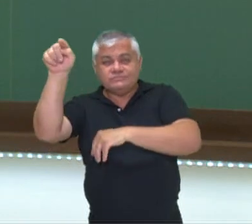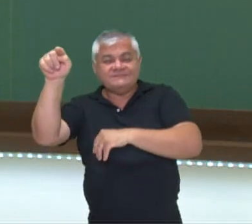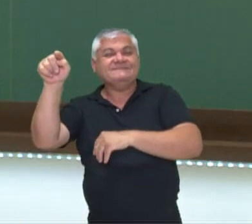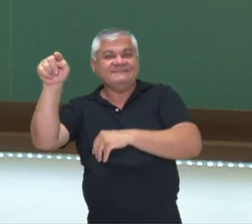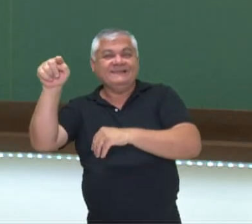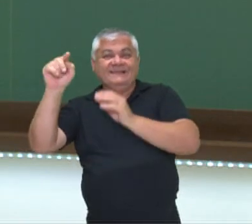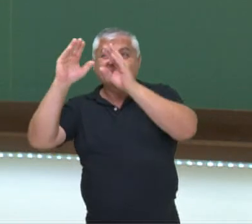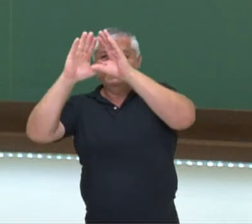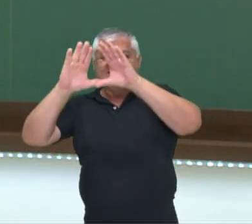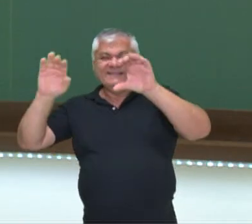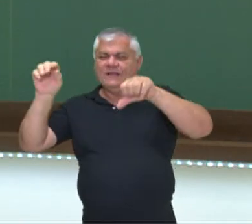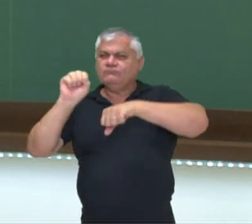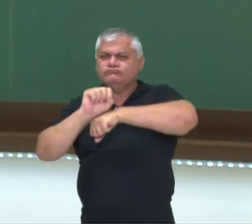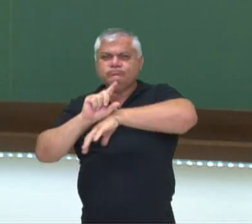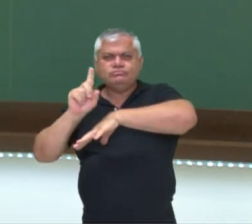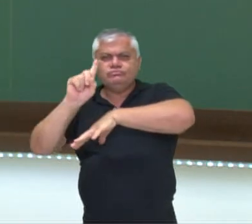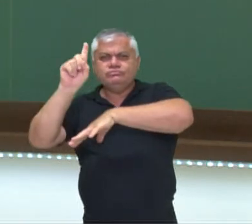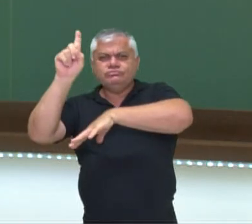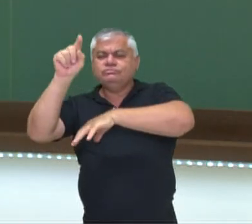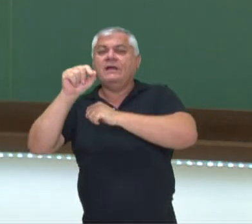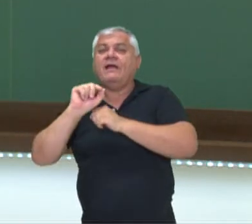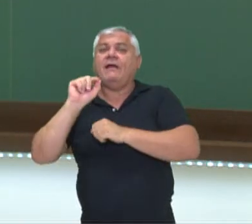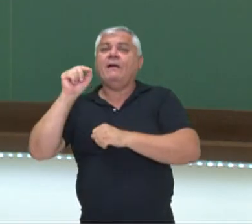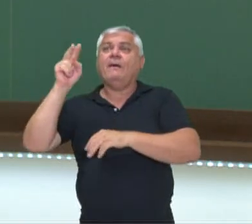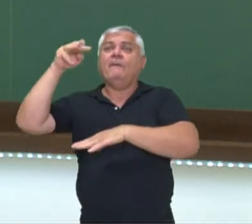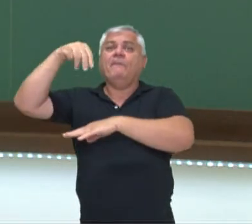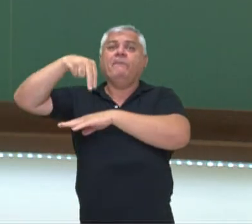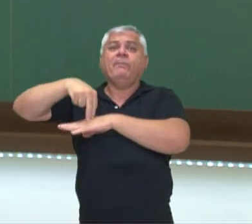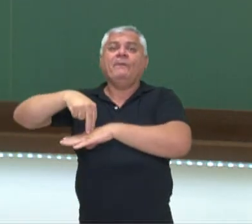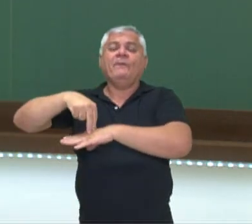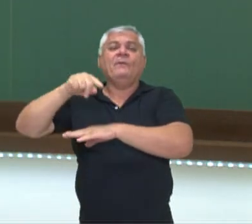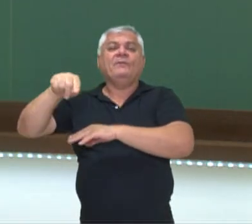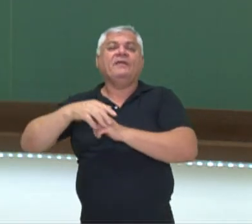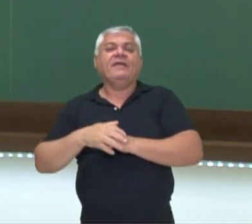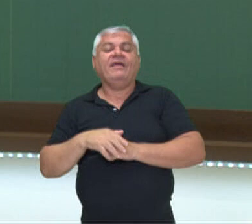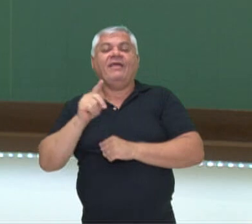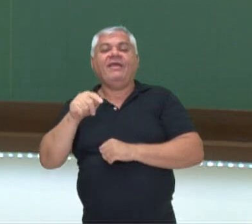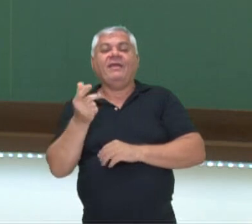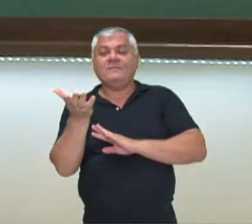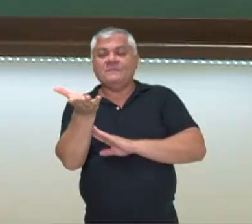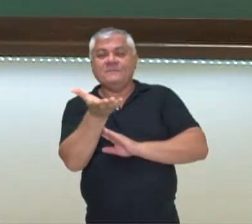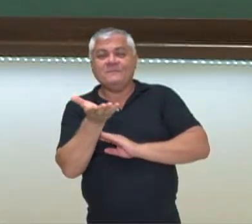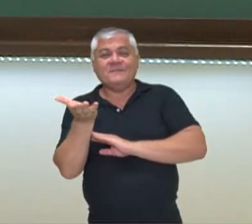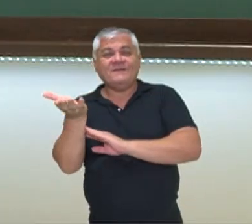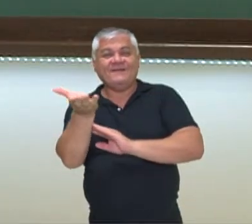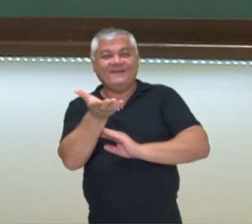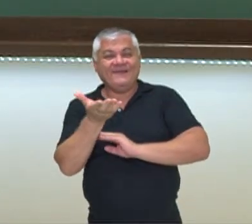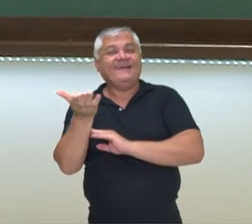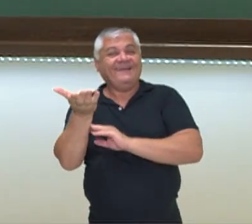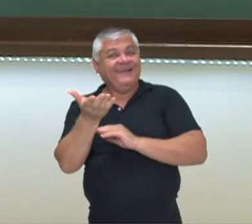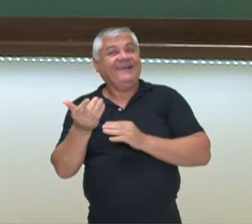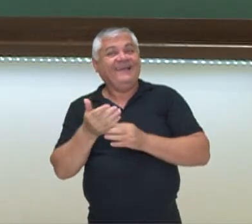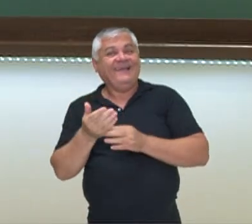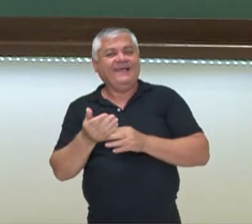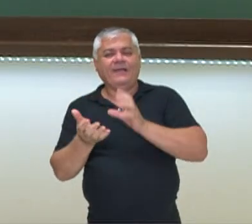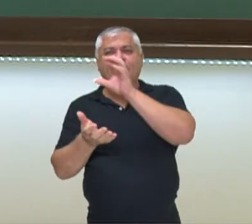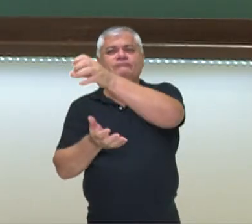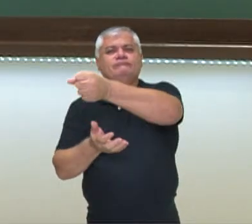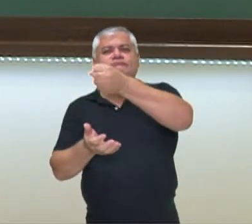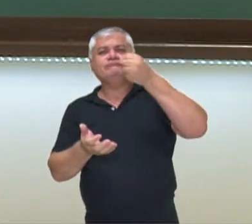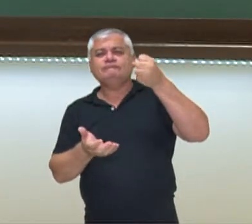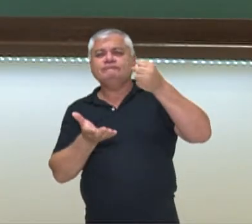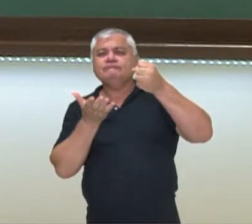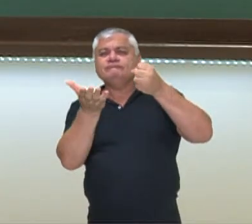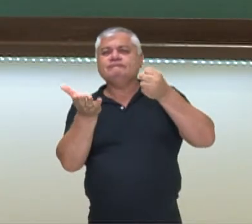para a exploração do espaço chegaram até nós. Um exemplo é o micro-ondas. O micro-ondas chegou até nós porque foi